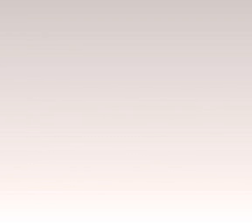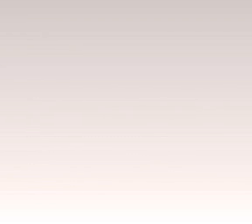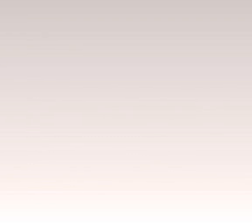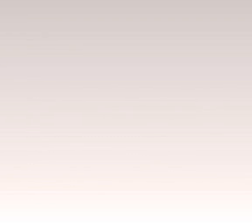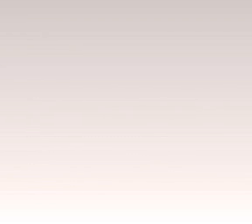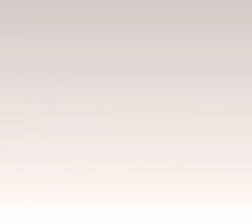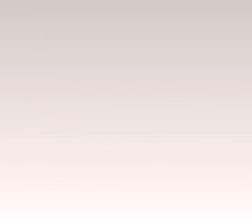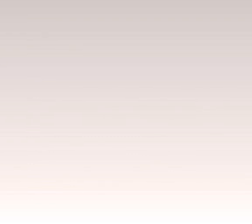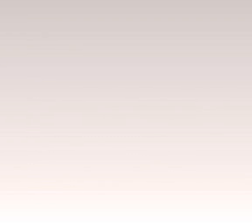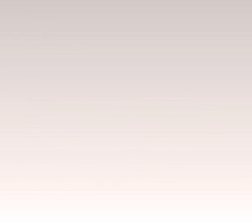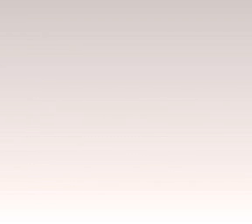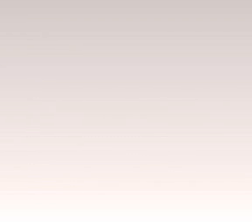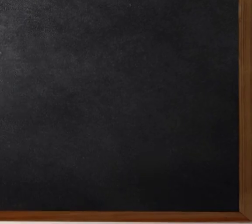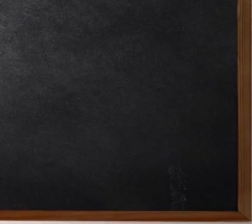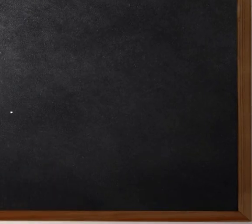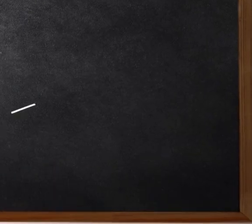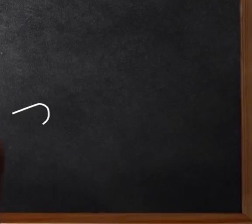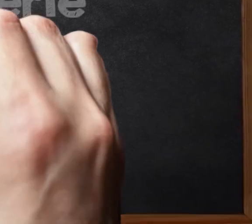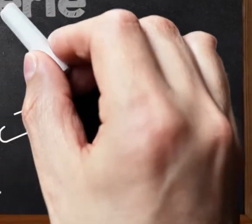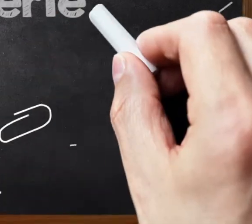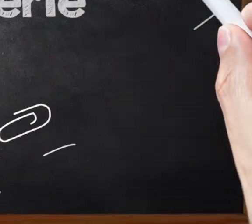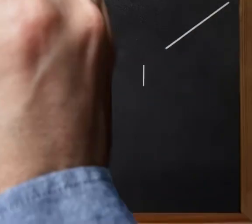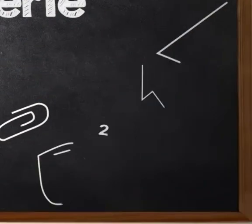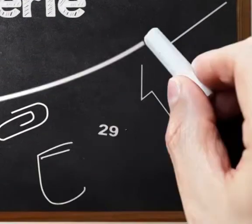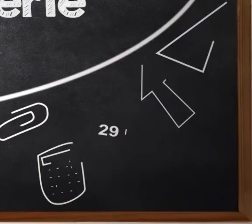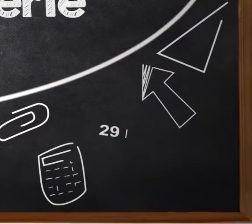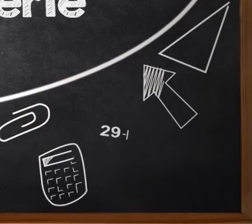aí e aí